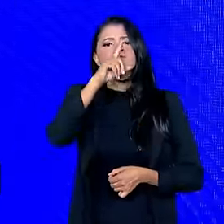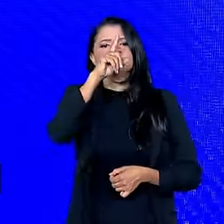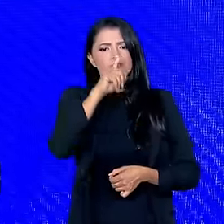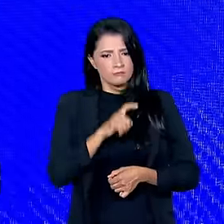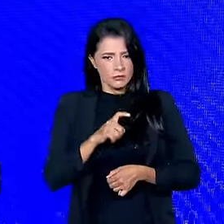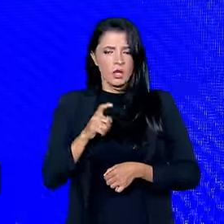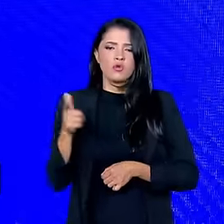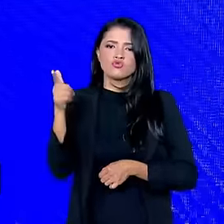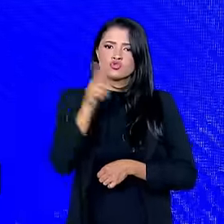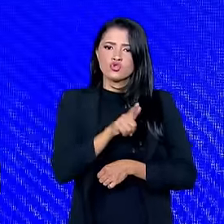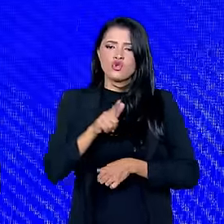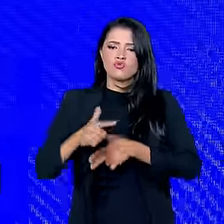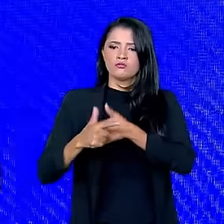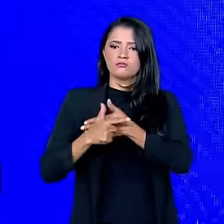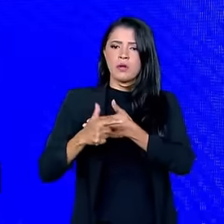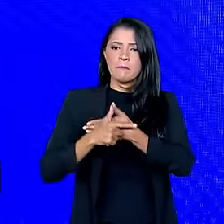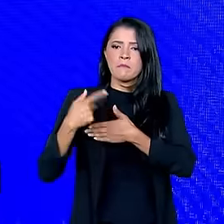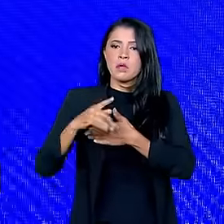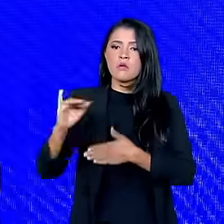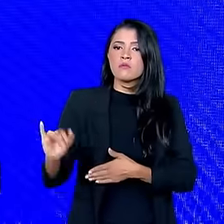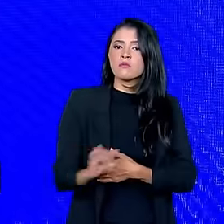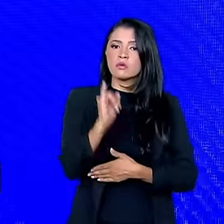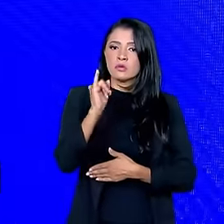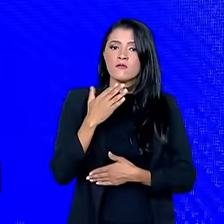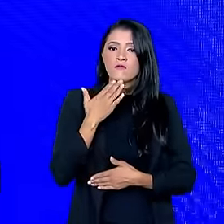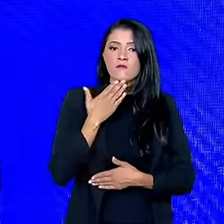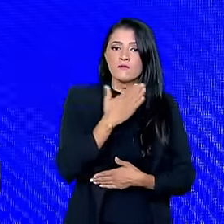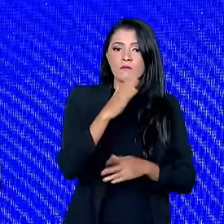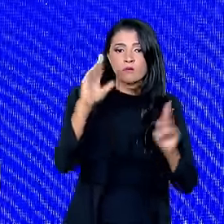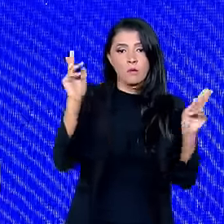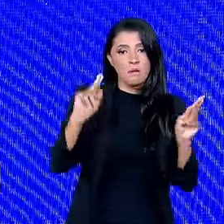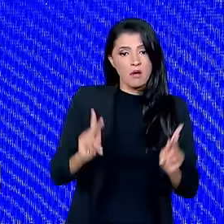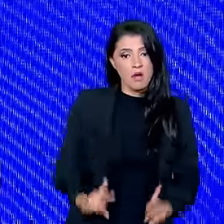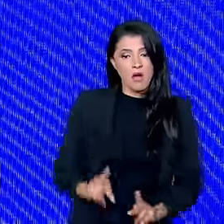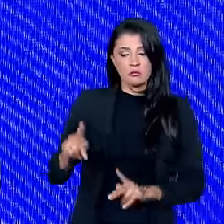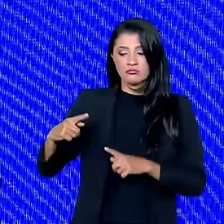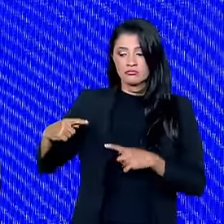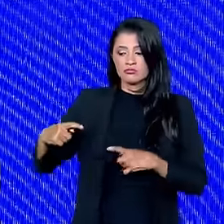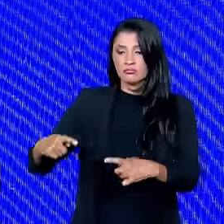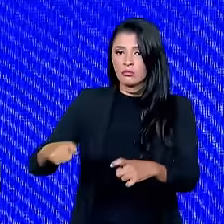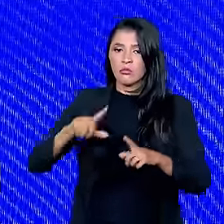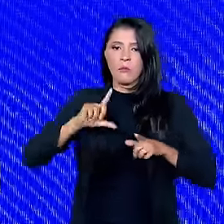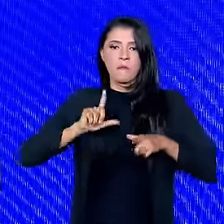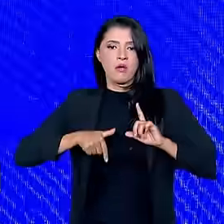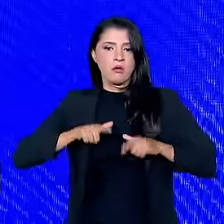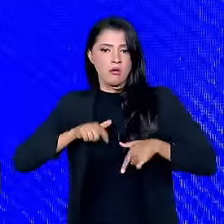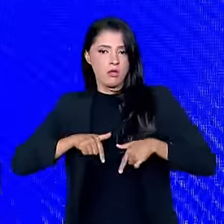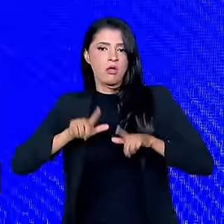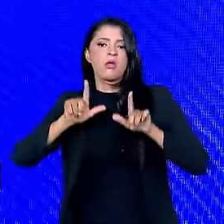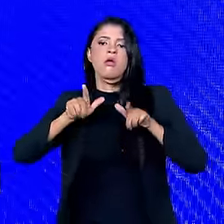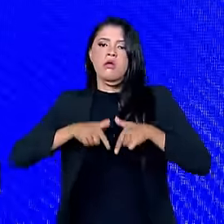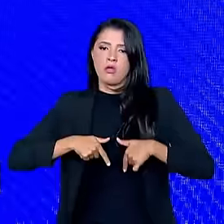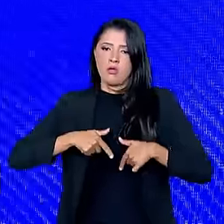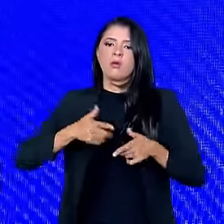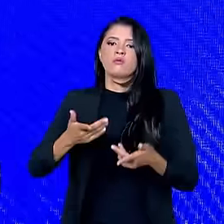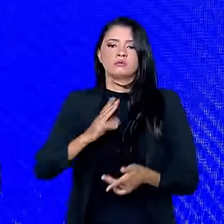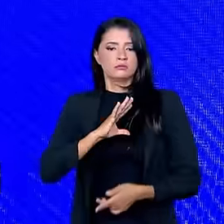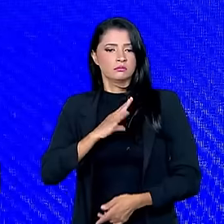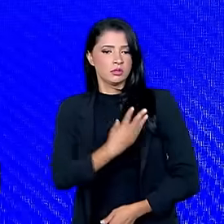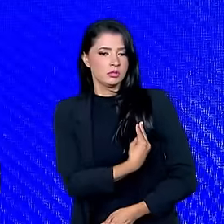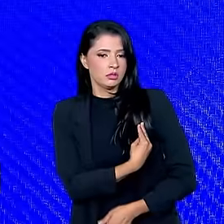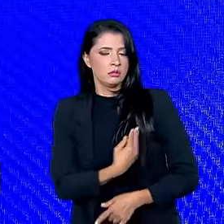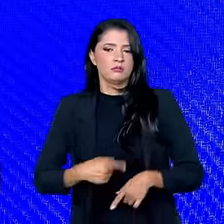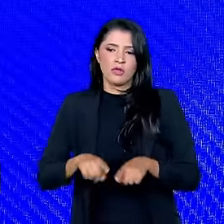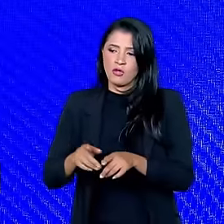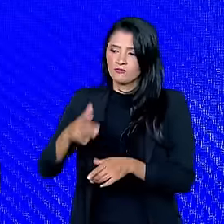desempenhar papel central em prol da paz no conflito Israel-Palestina. Quero saudar a mediação